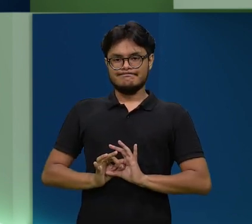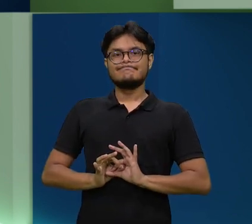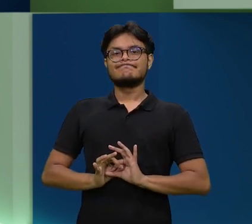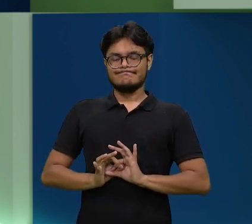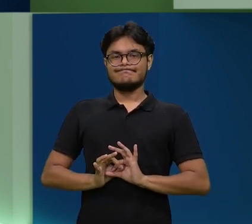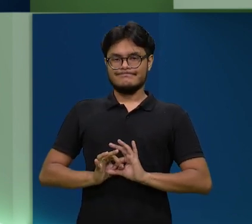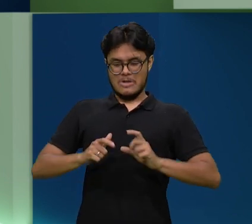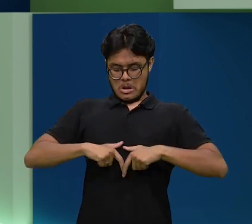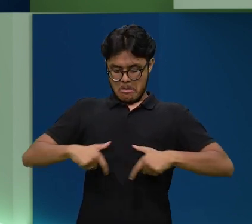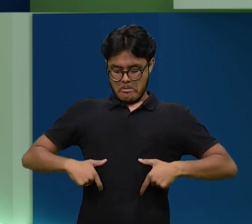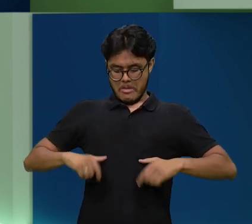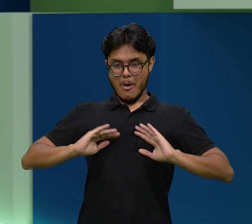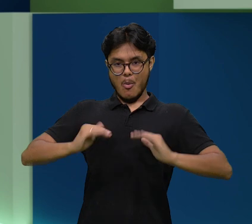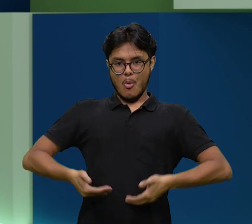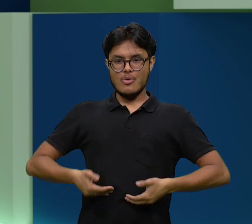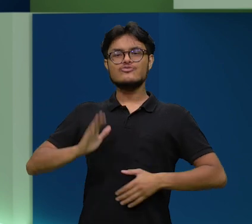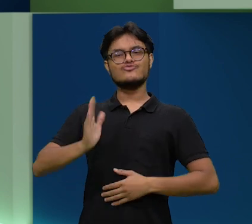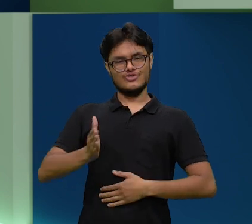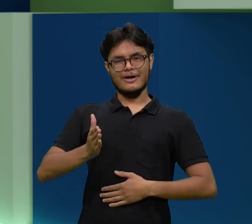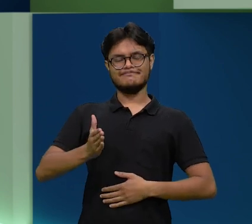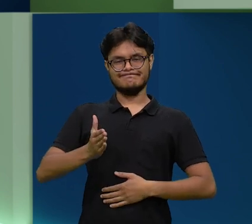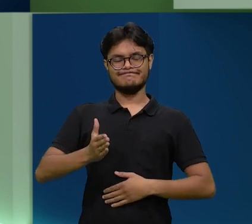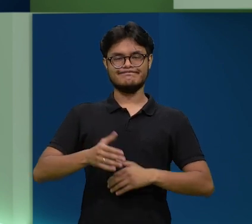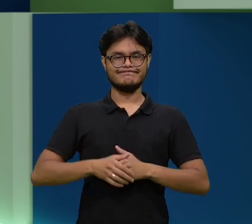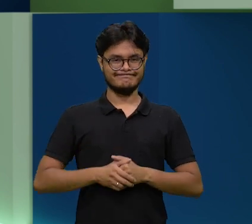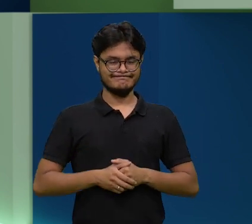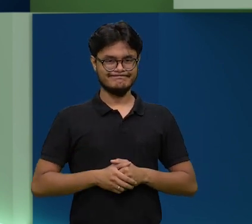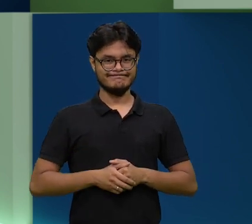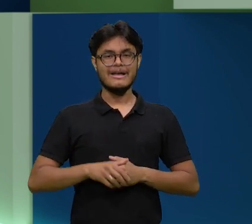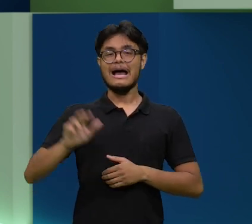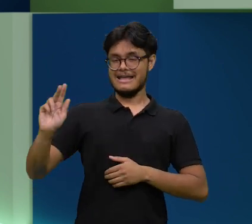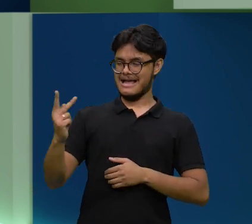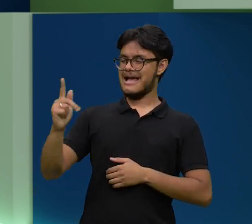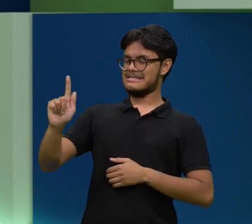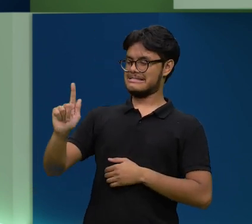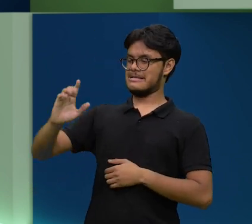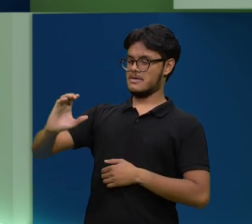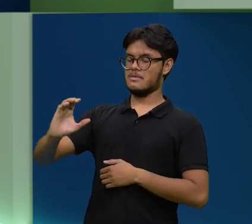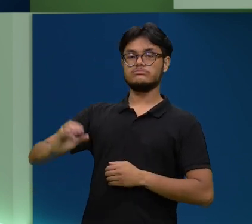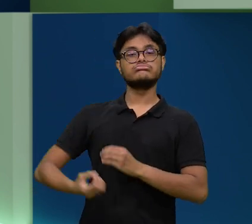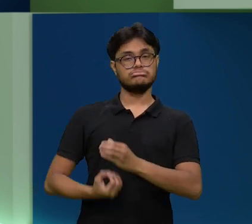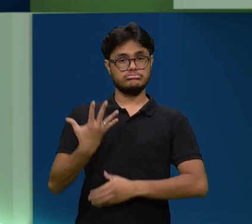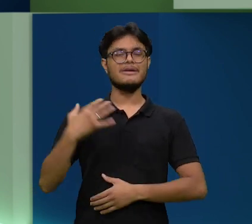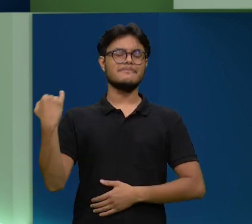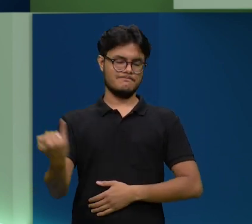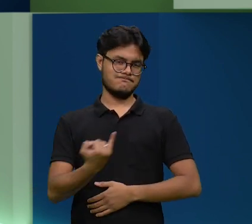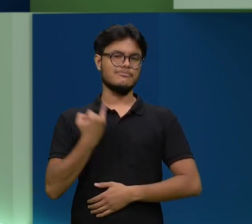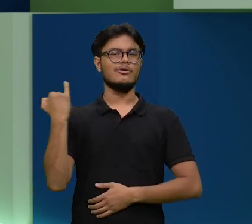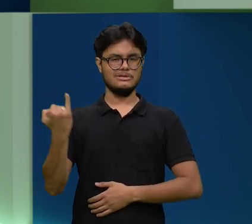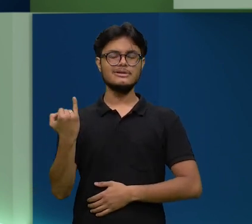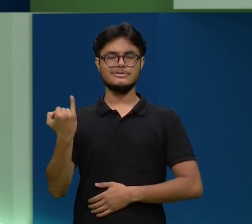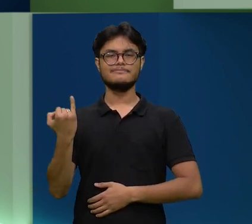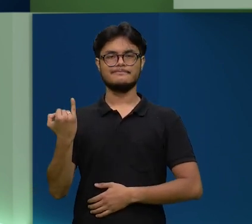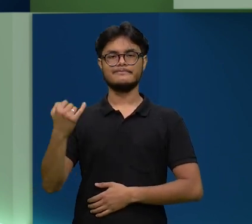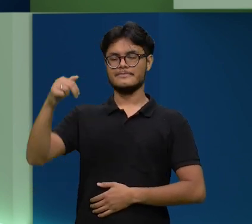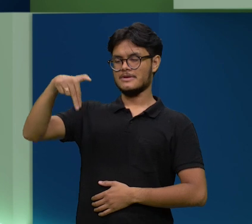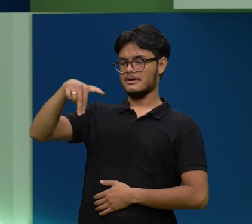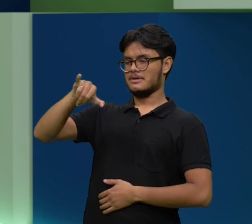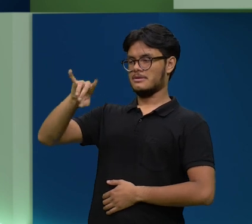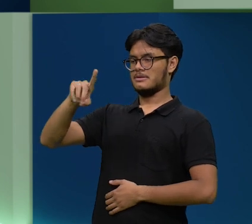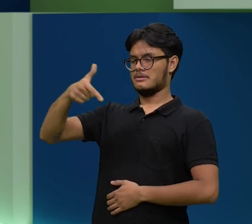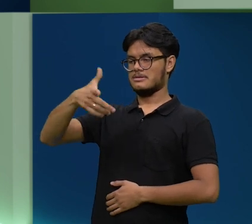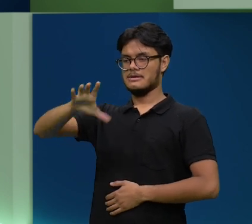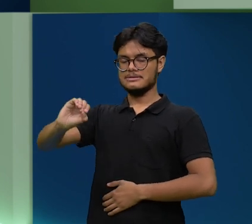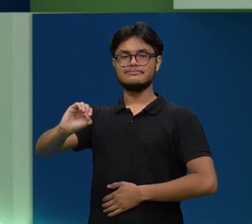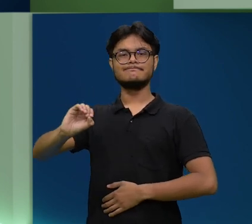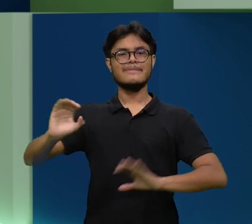cavidade endometrial aí. Beleza? Então vocês perceberam essa situação extremamente importante da anidação, que é